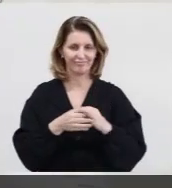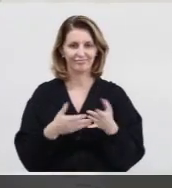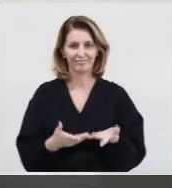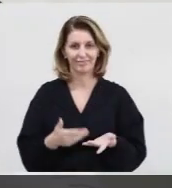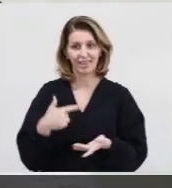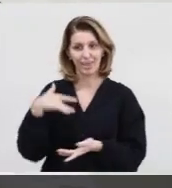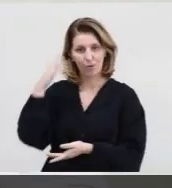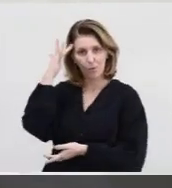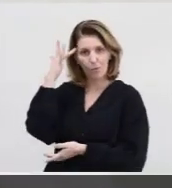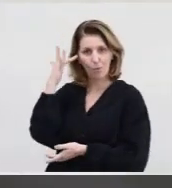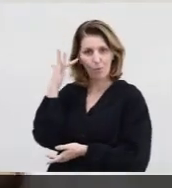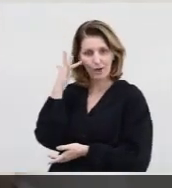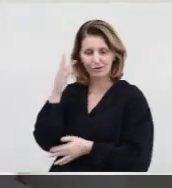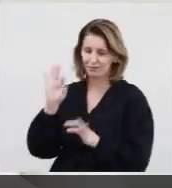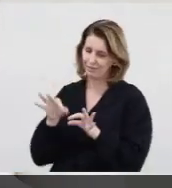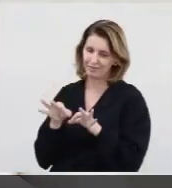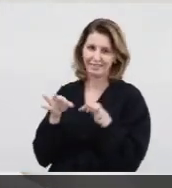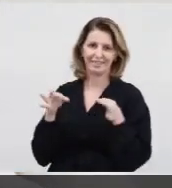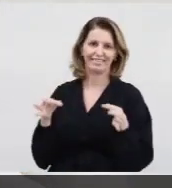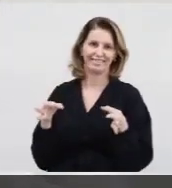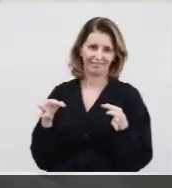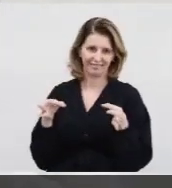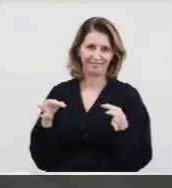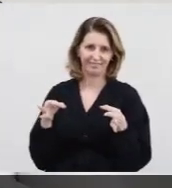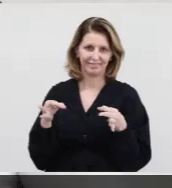Eu acho que é um presente, assim,